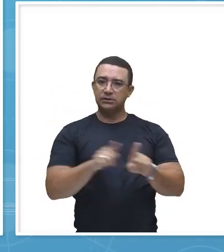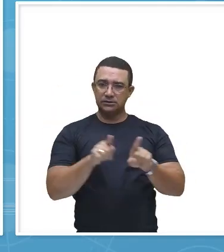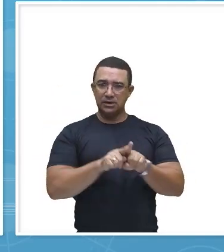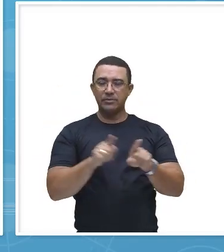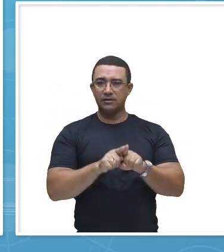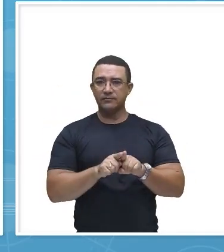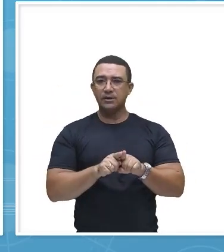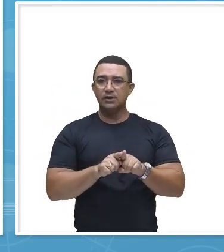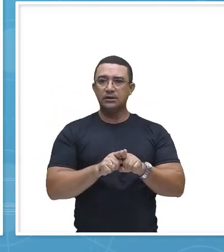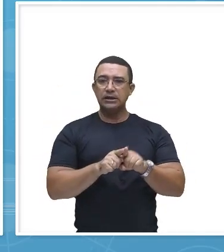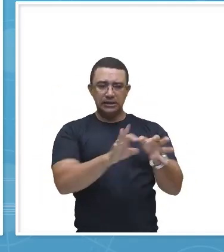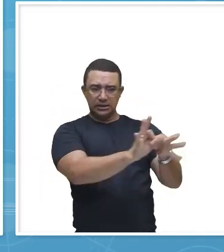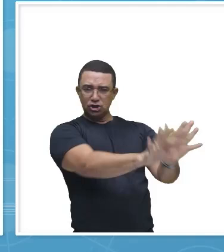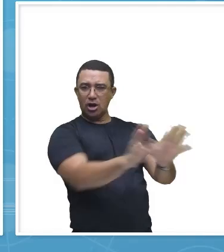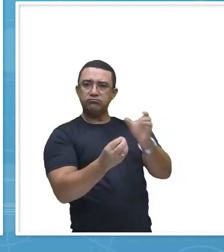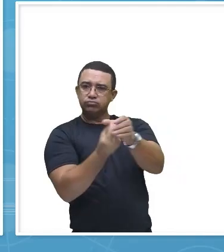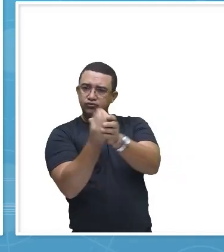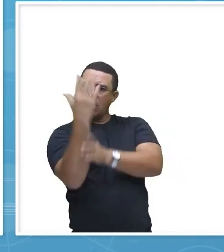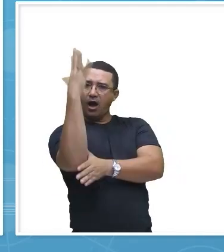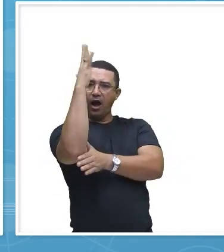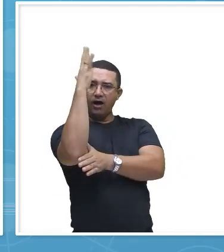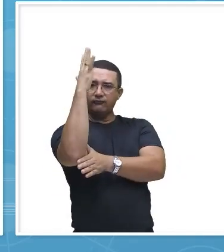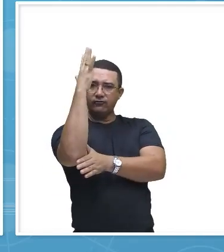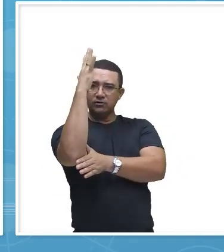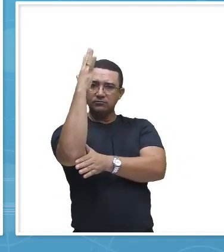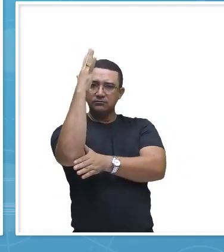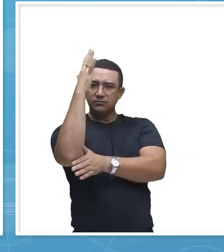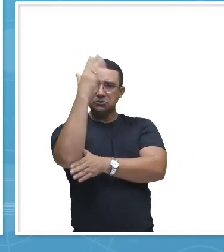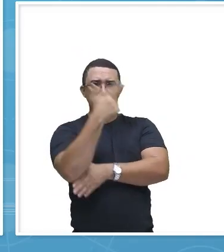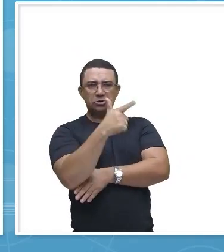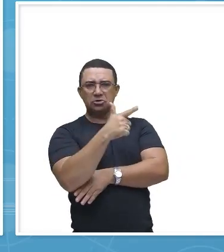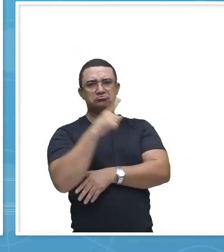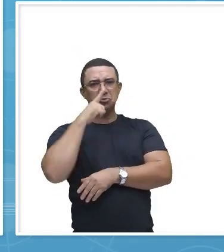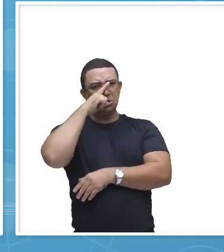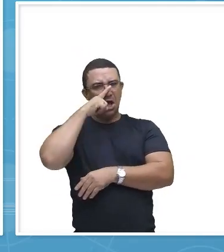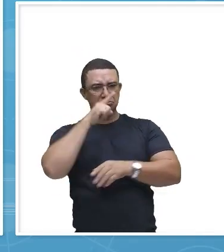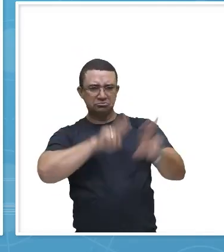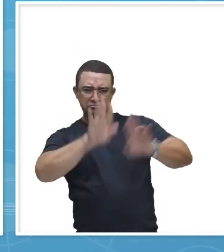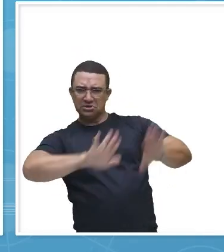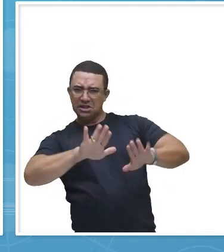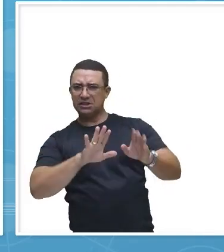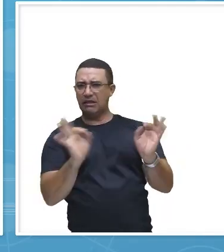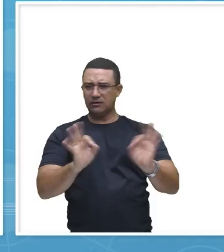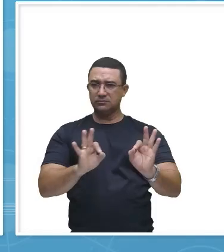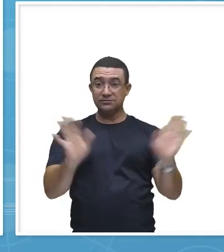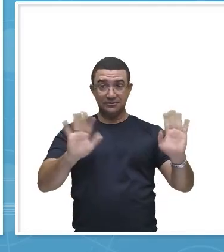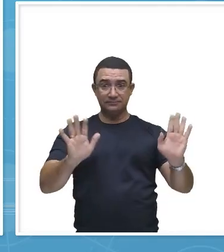áreas de risco de queda sem nenhum cuidado. Um tempinho aí para a gente responder. Até daqui a pouco.